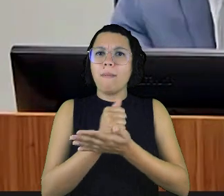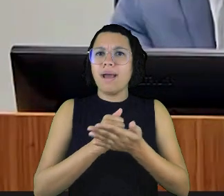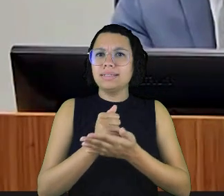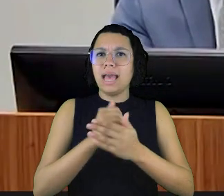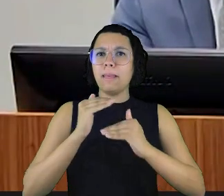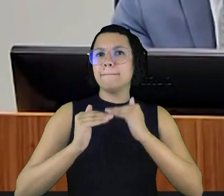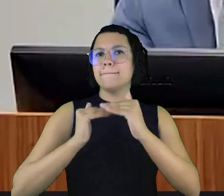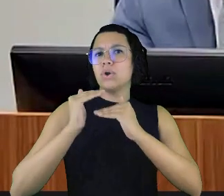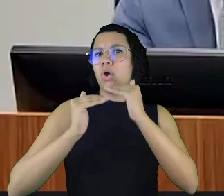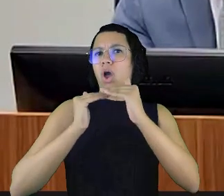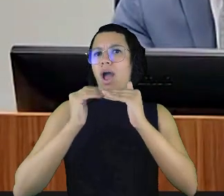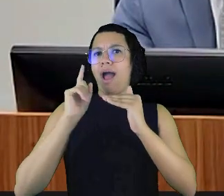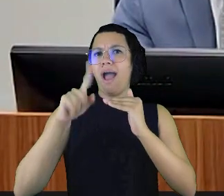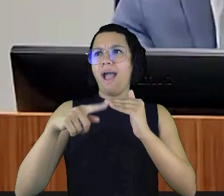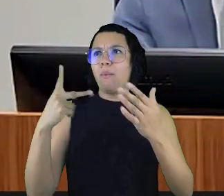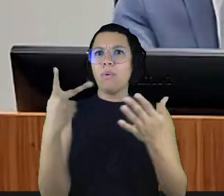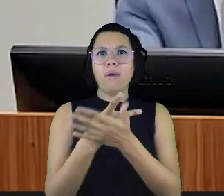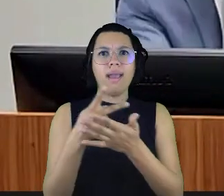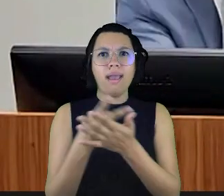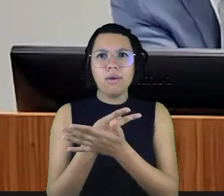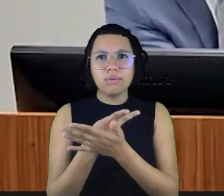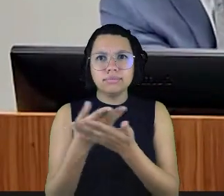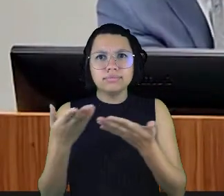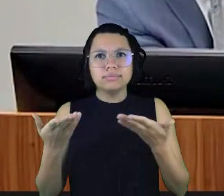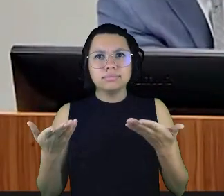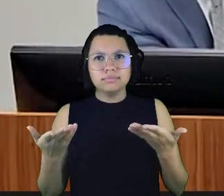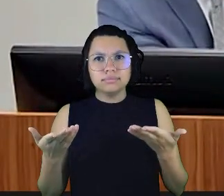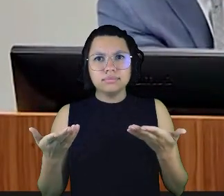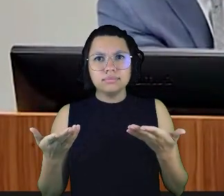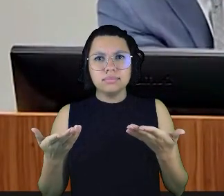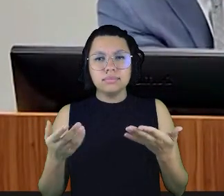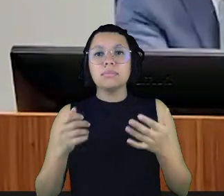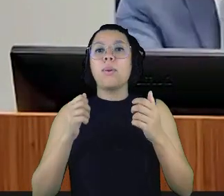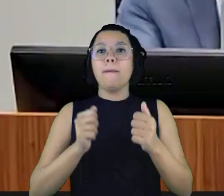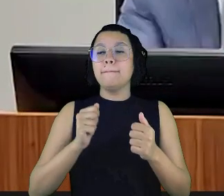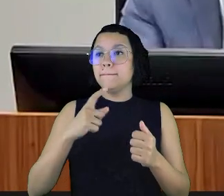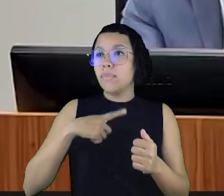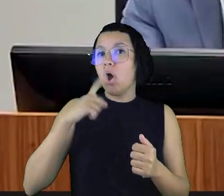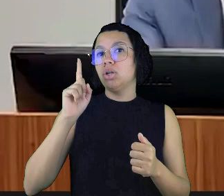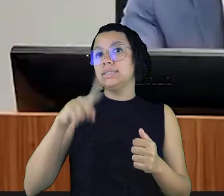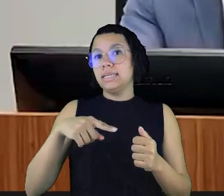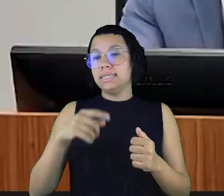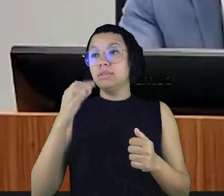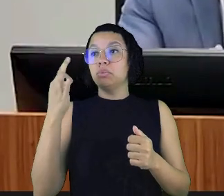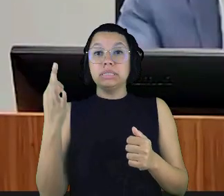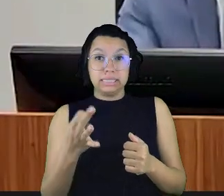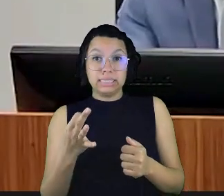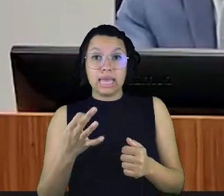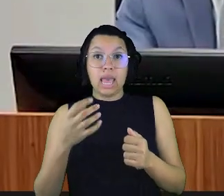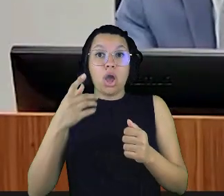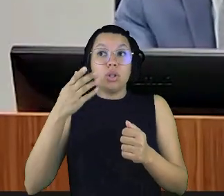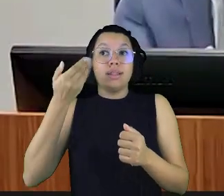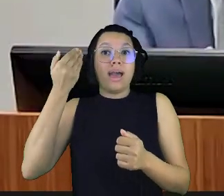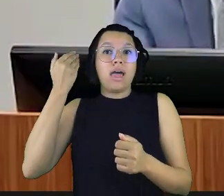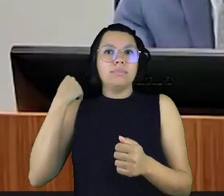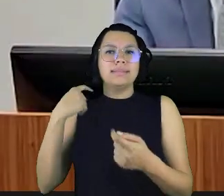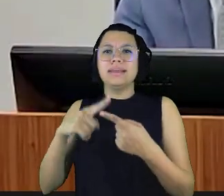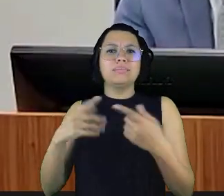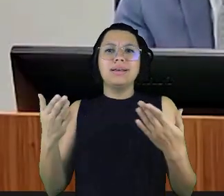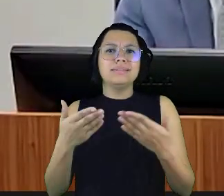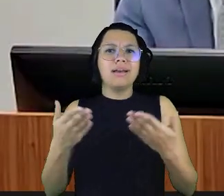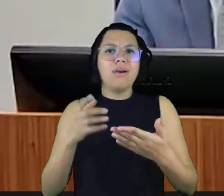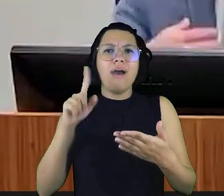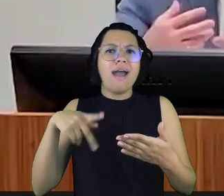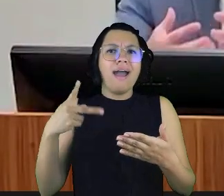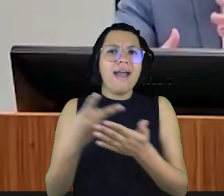um equívoco? Pode ter sido um acerto no passado, mas hoje é um equívoco